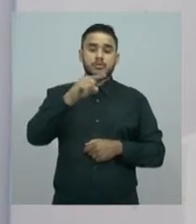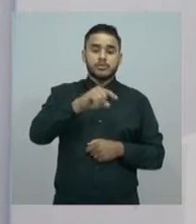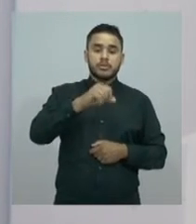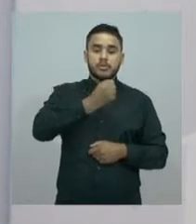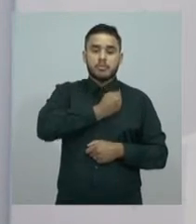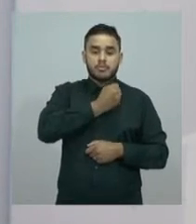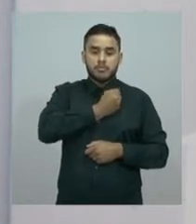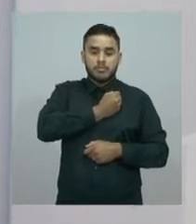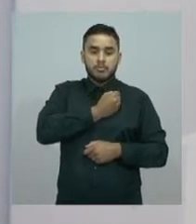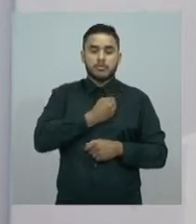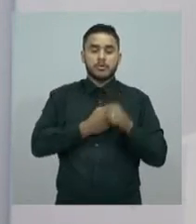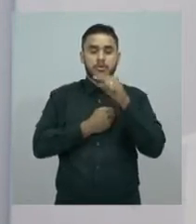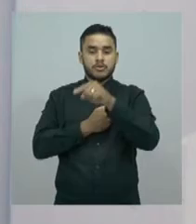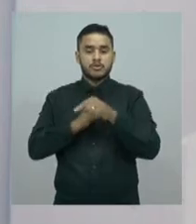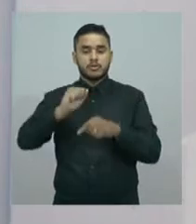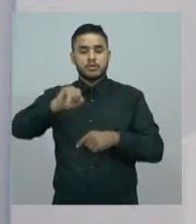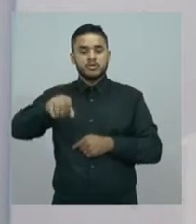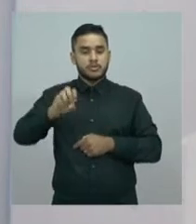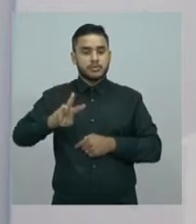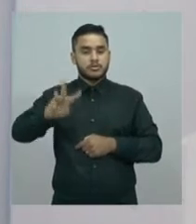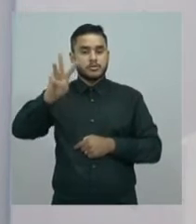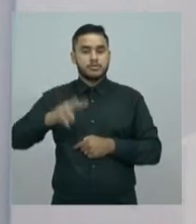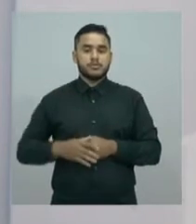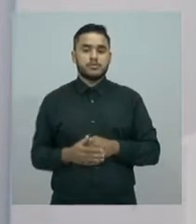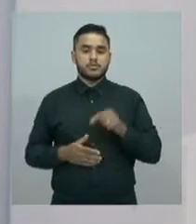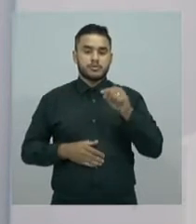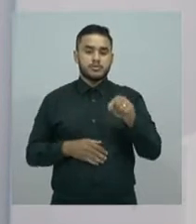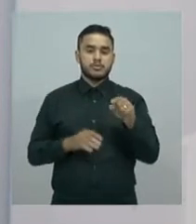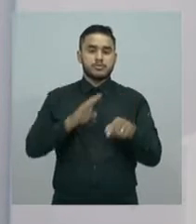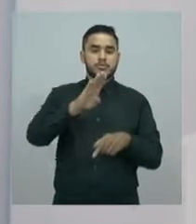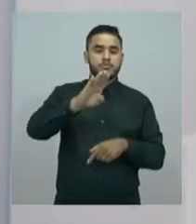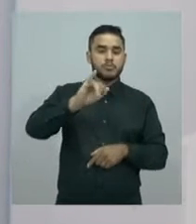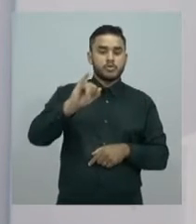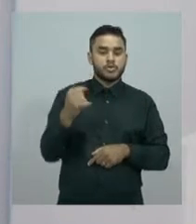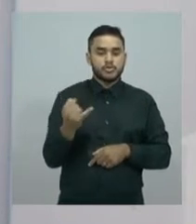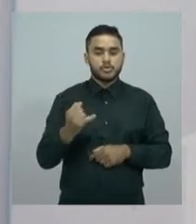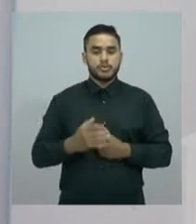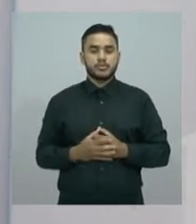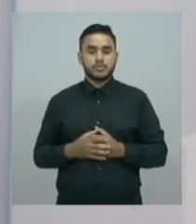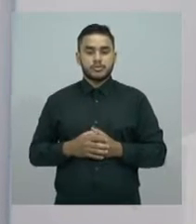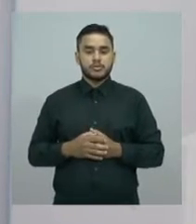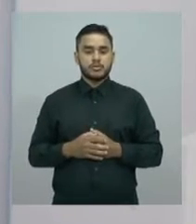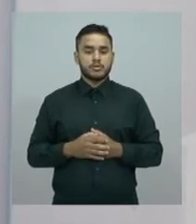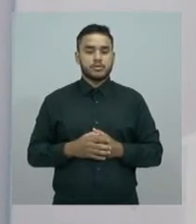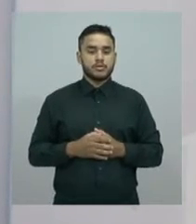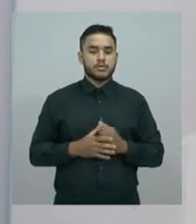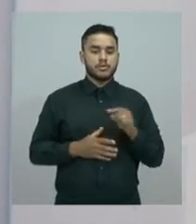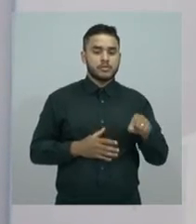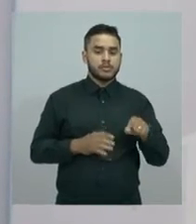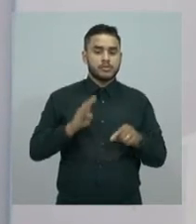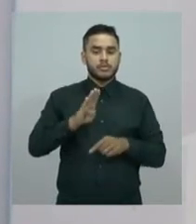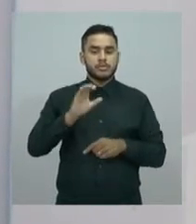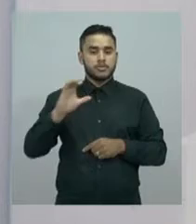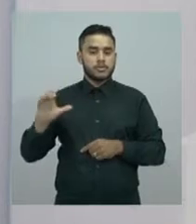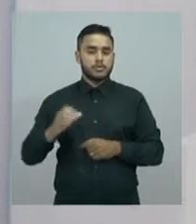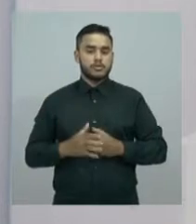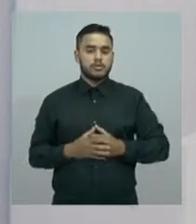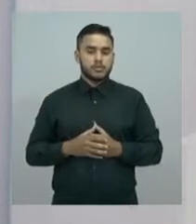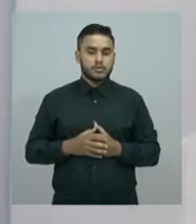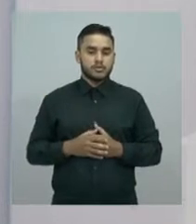Parangaba, José Walter, Bom Jardim, Barra do Ceará